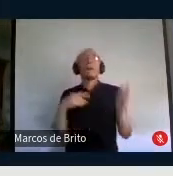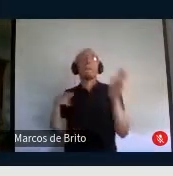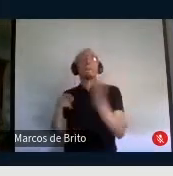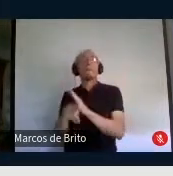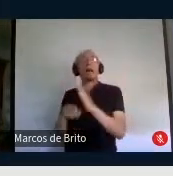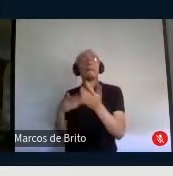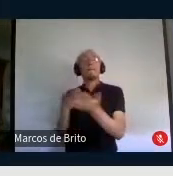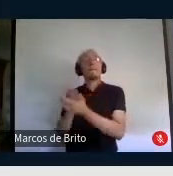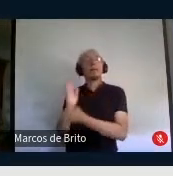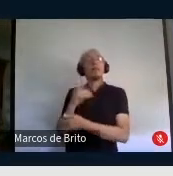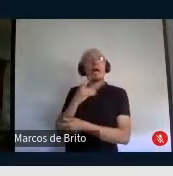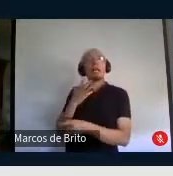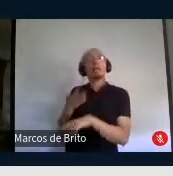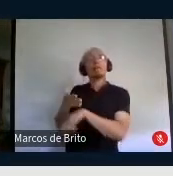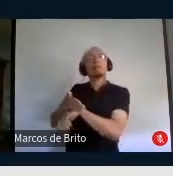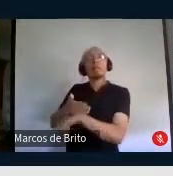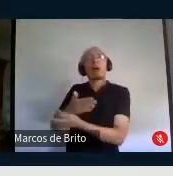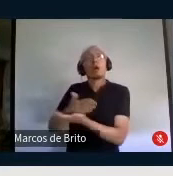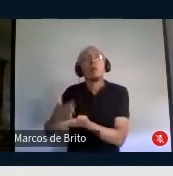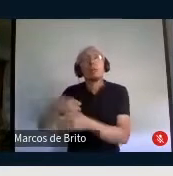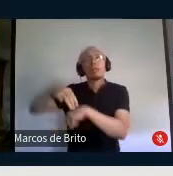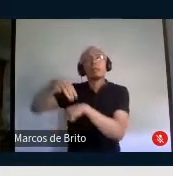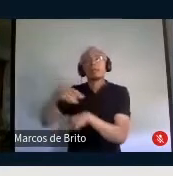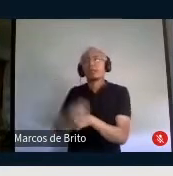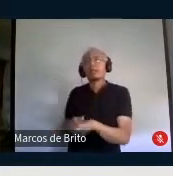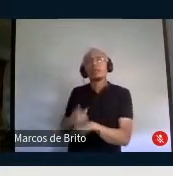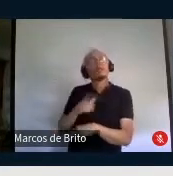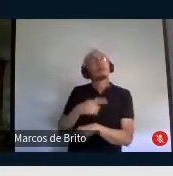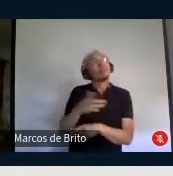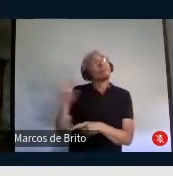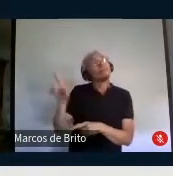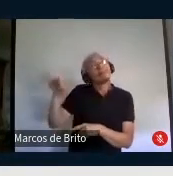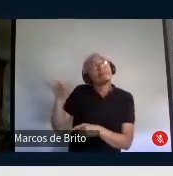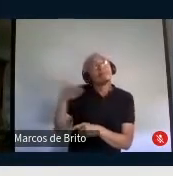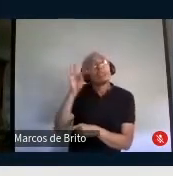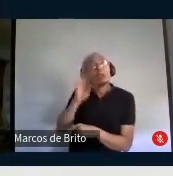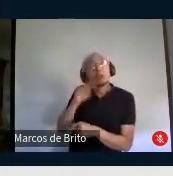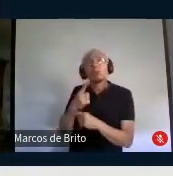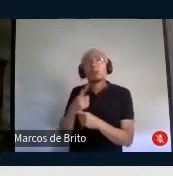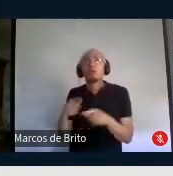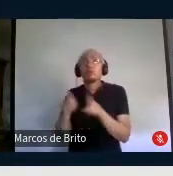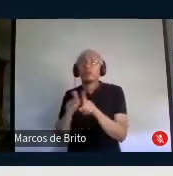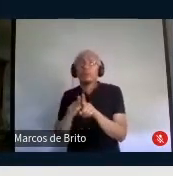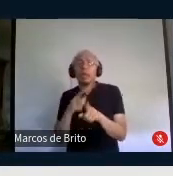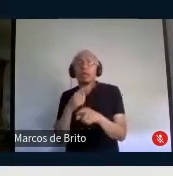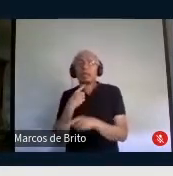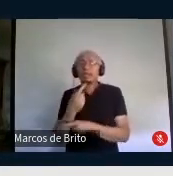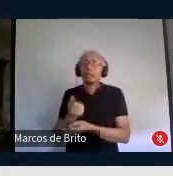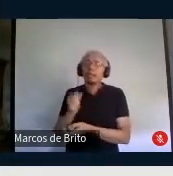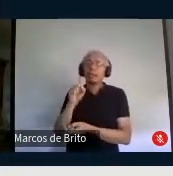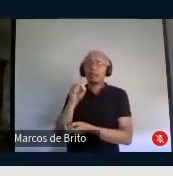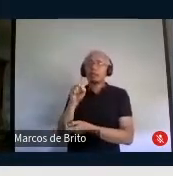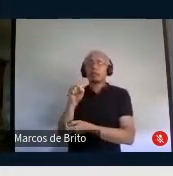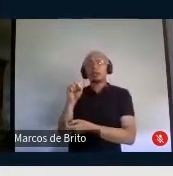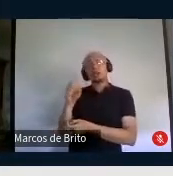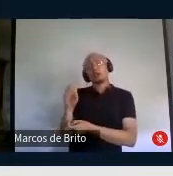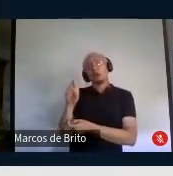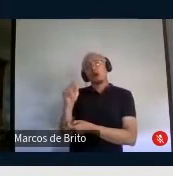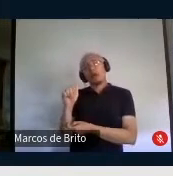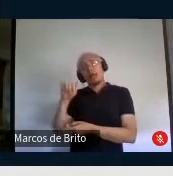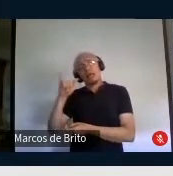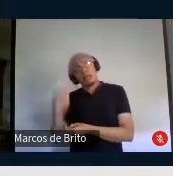sido aprovada, eu tinha indicado a professora Tucci e a professora Soraya, era o primeiro edital que a professora